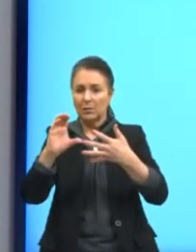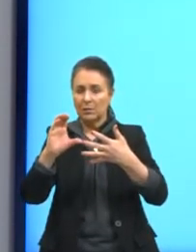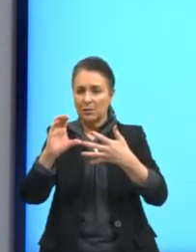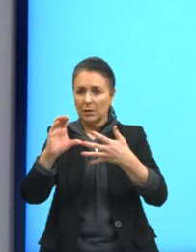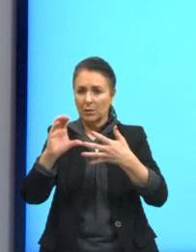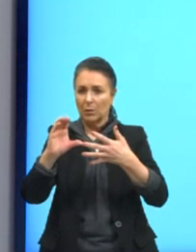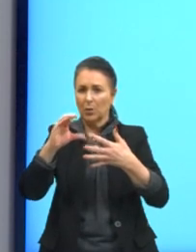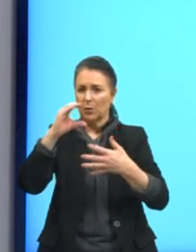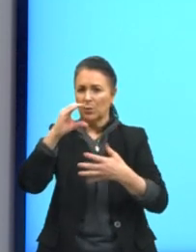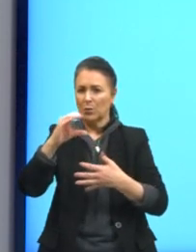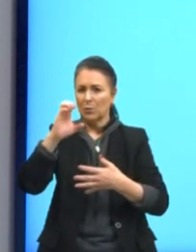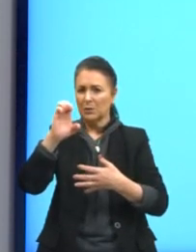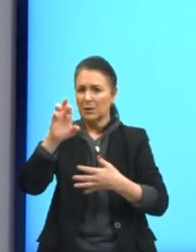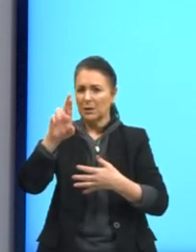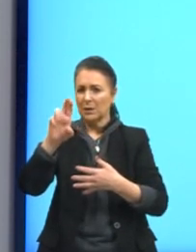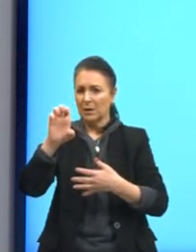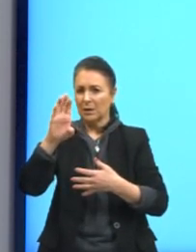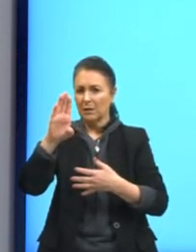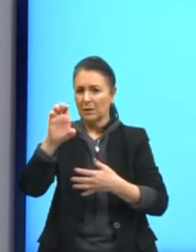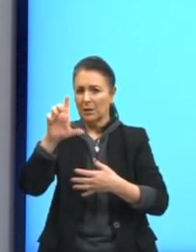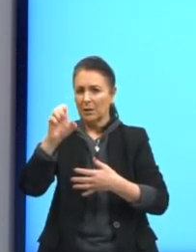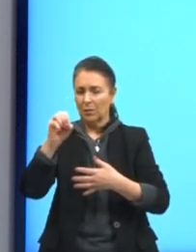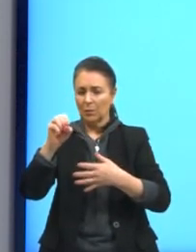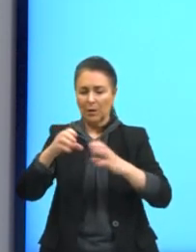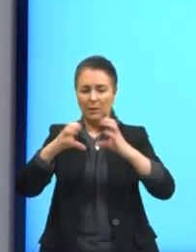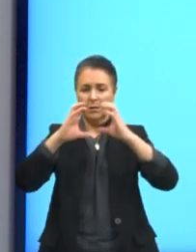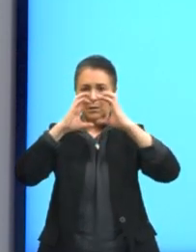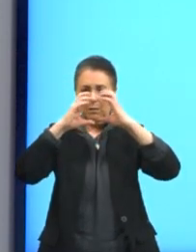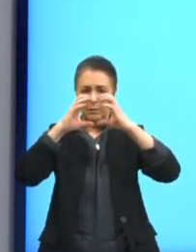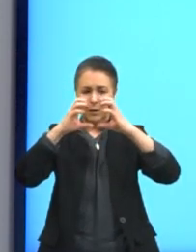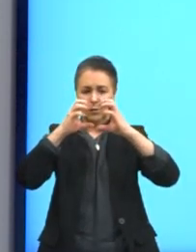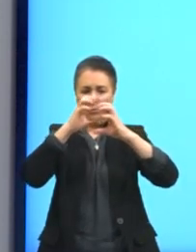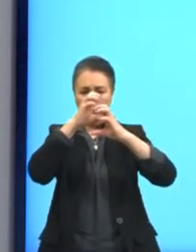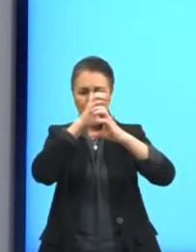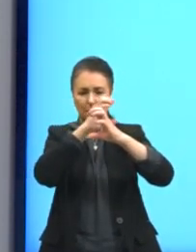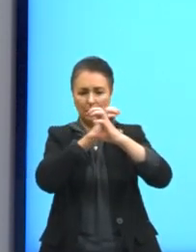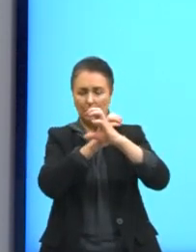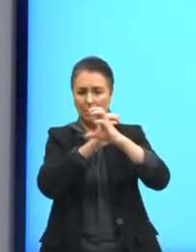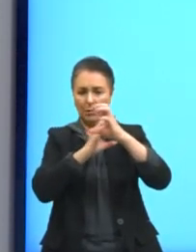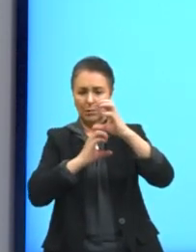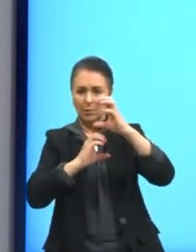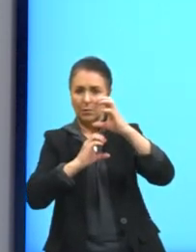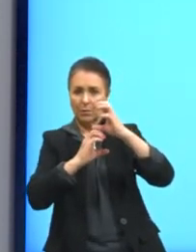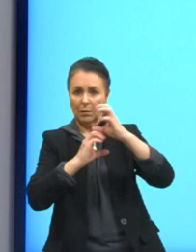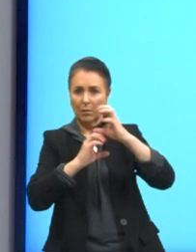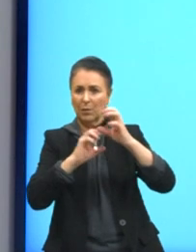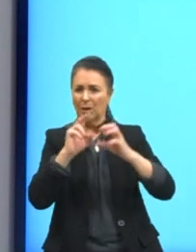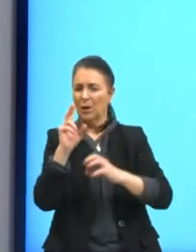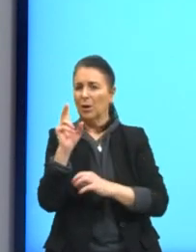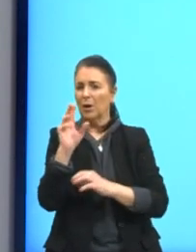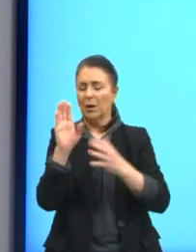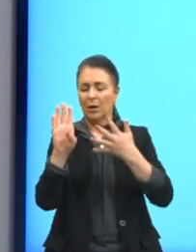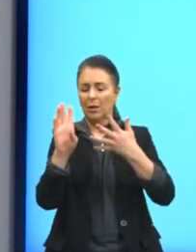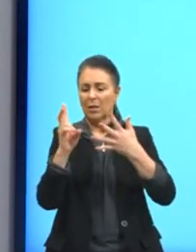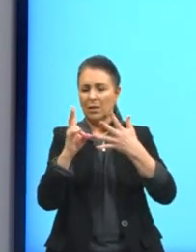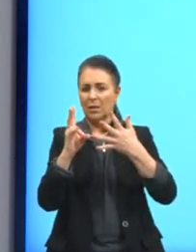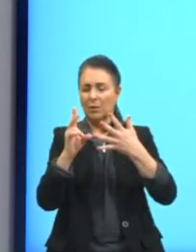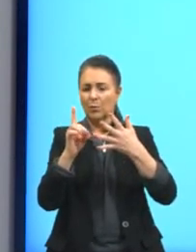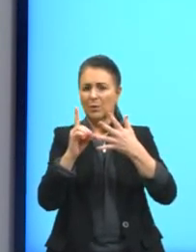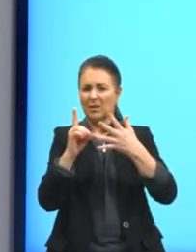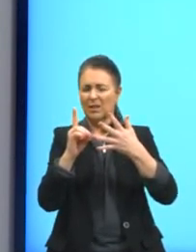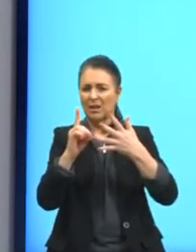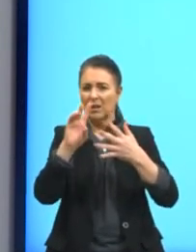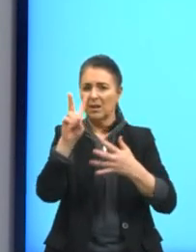ser e Belo que também fica aqui em cima no encéfalo é de hipotálamo tem que ficar lá no interior